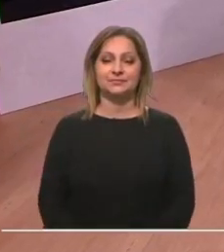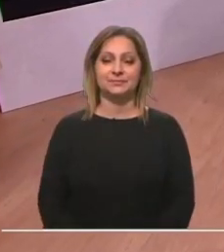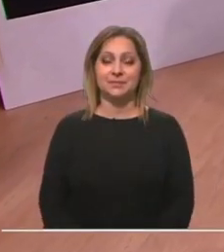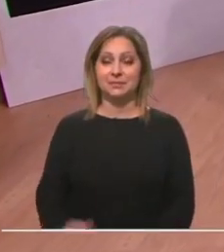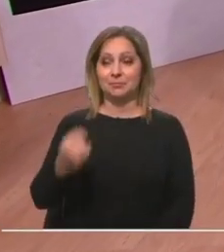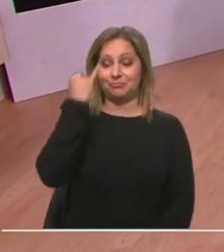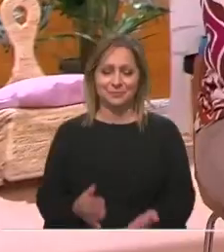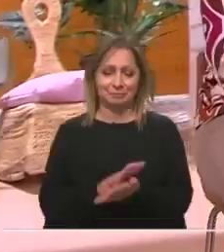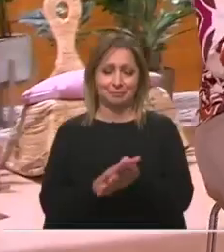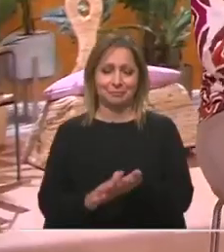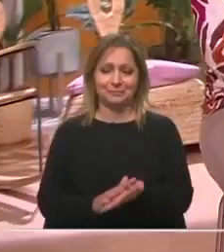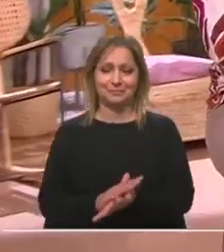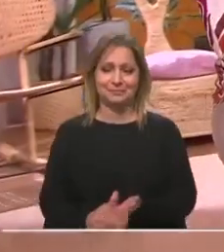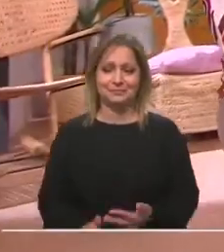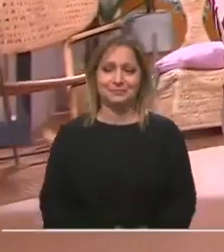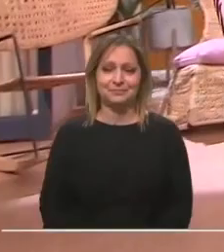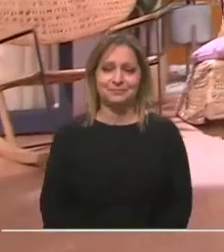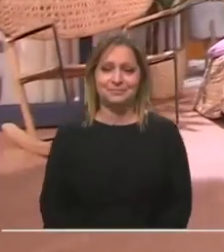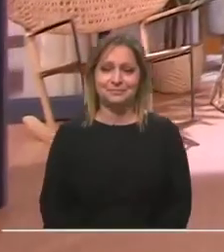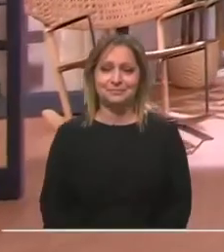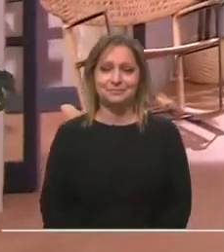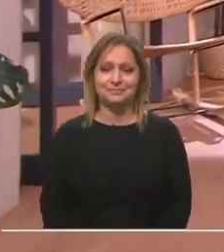olhos, vista... Está bem, minha querida?